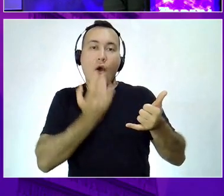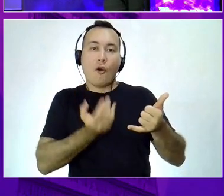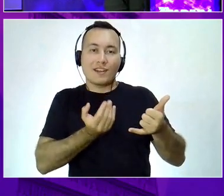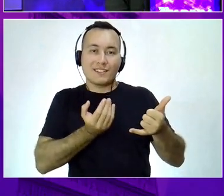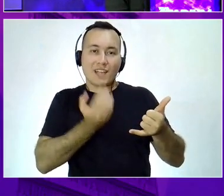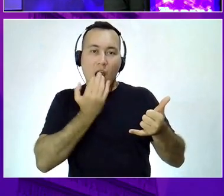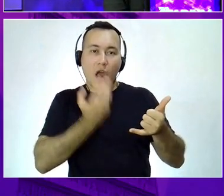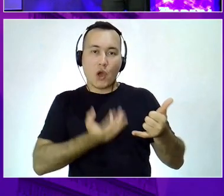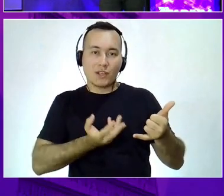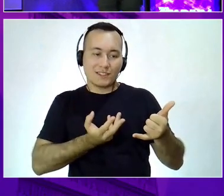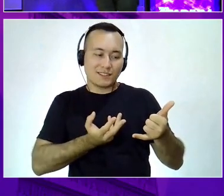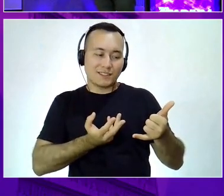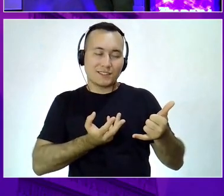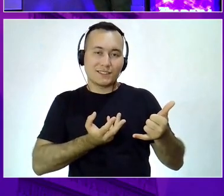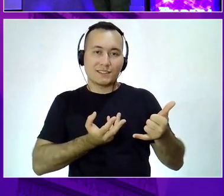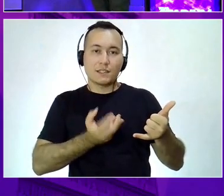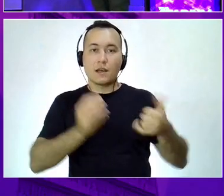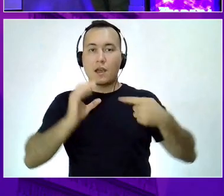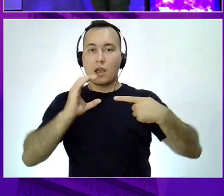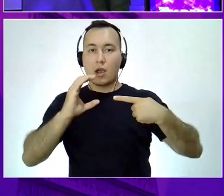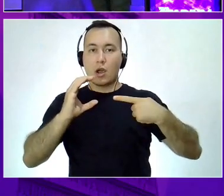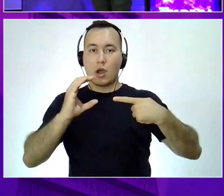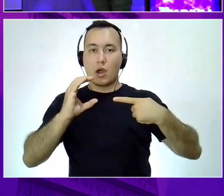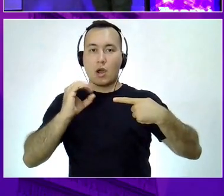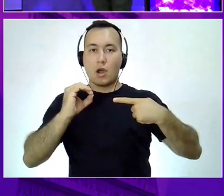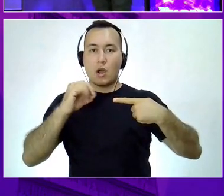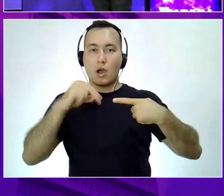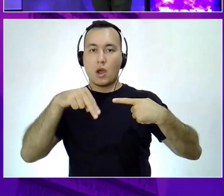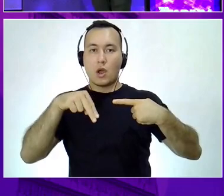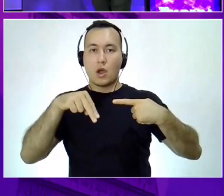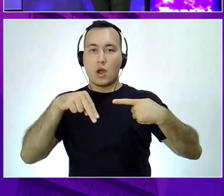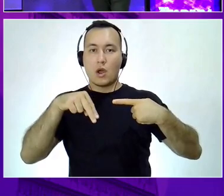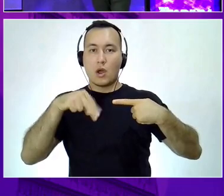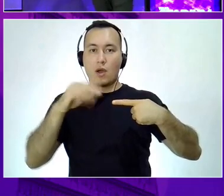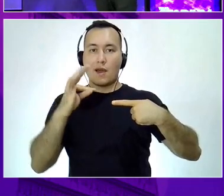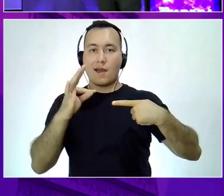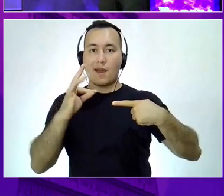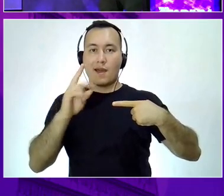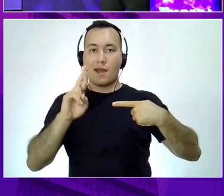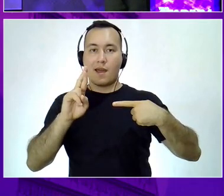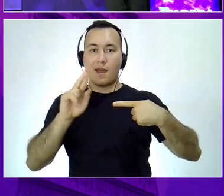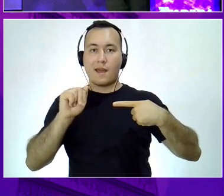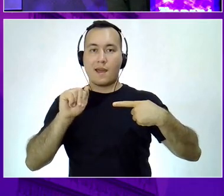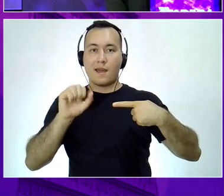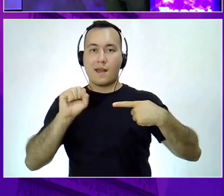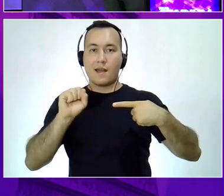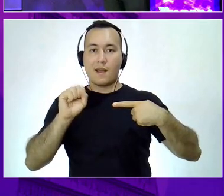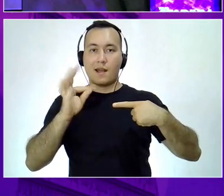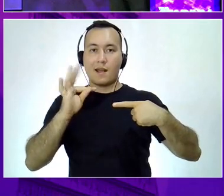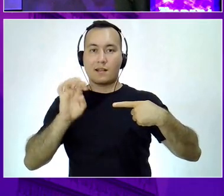você não consegue ter visibilidade por questões de contraste que não estão acessíveis.